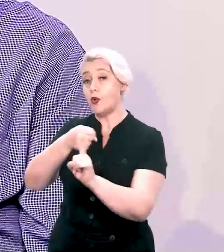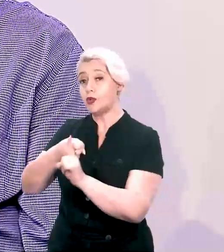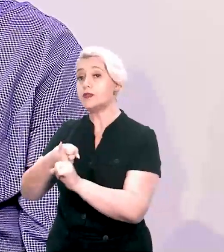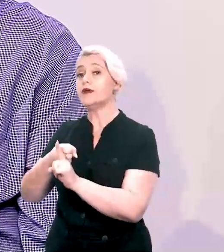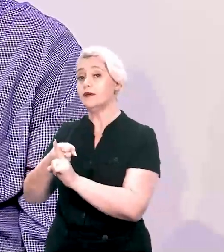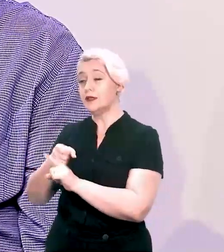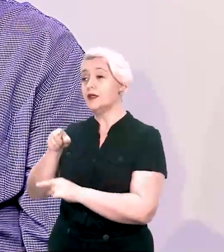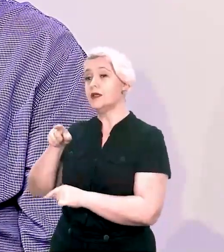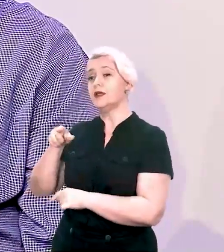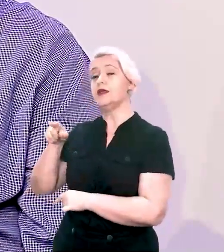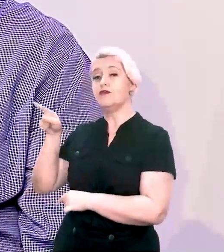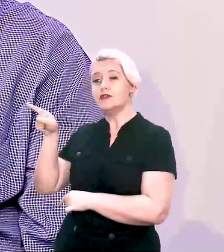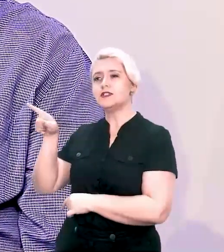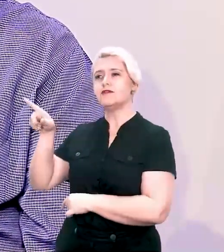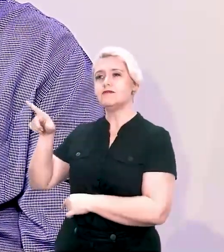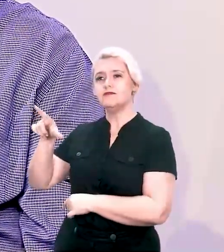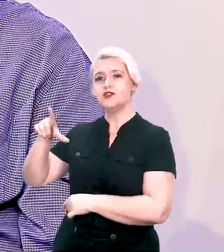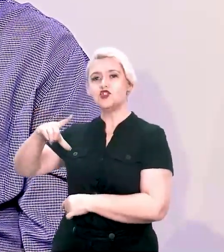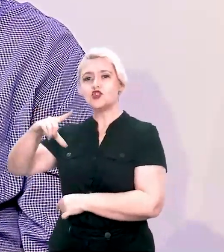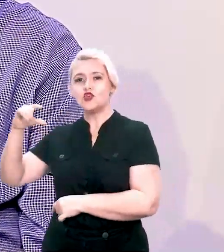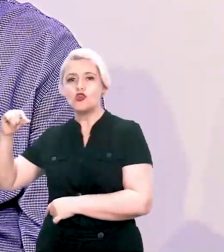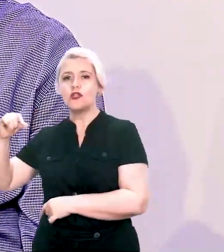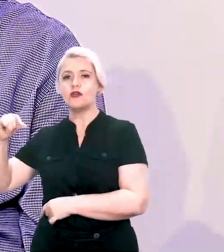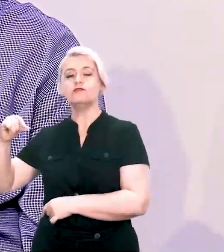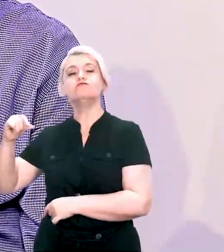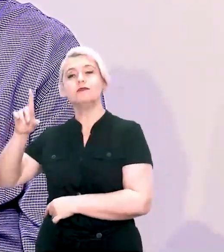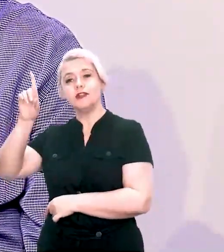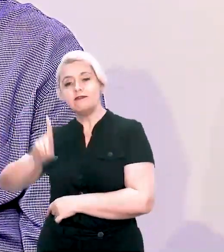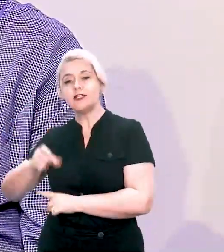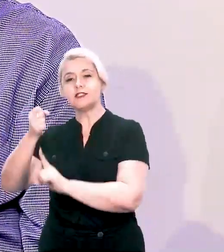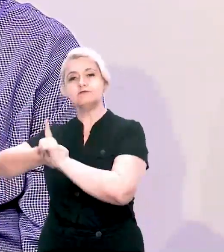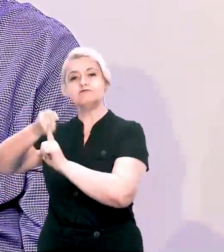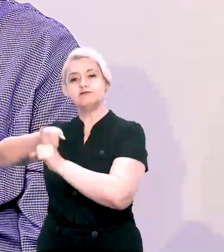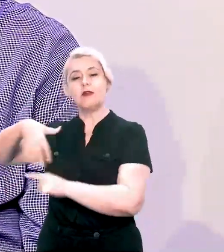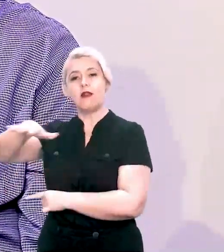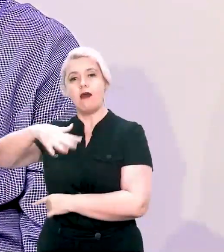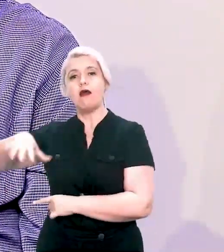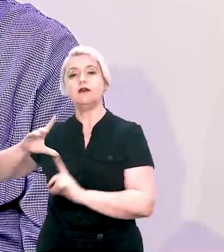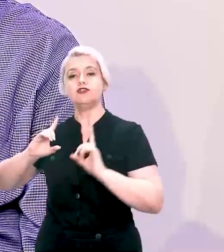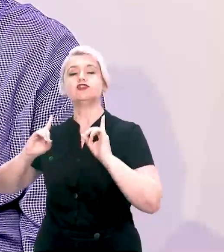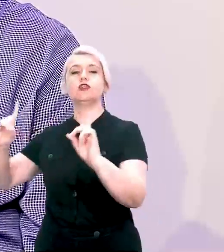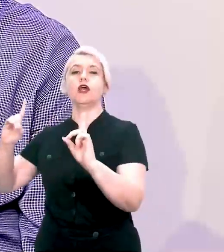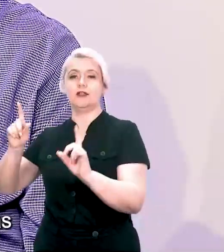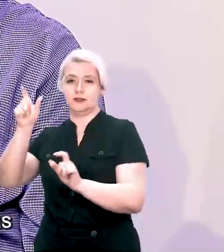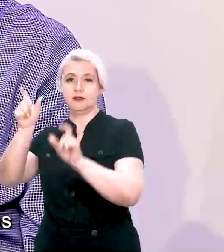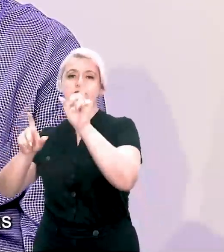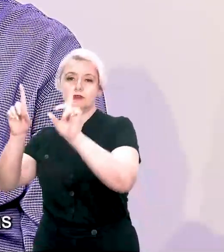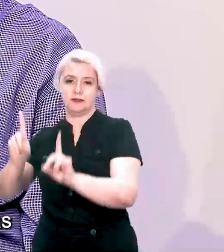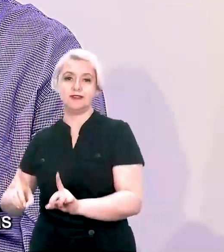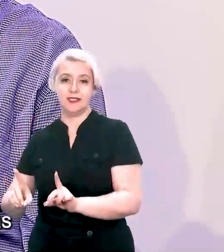escolhido pela causa da deficiência, da luta pelos direitos das pessoas com deficiência. Você